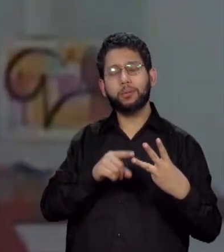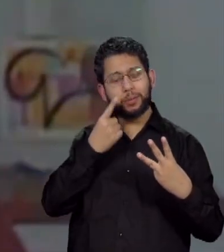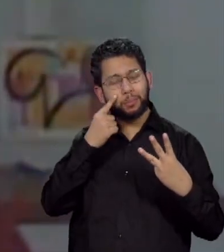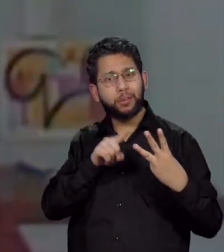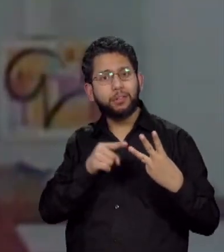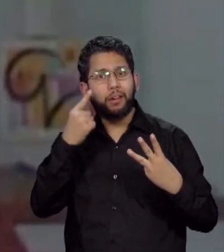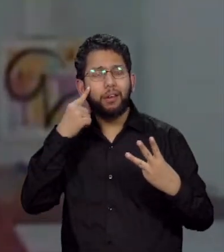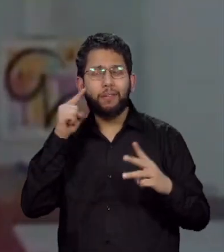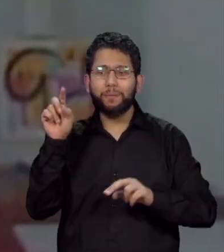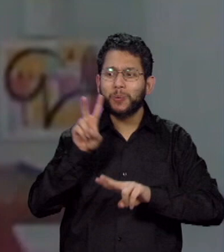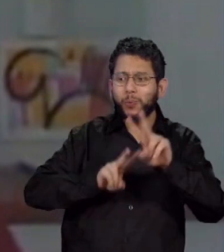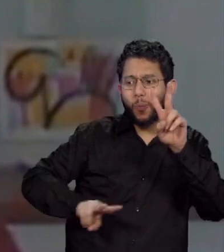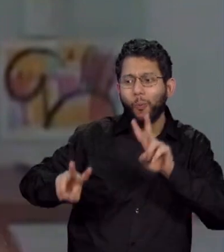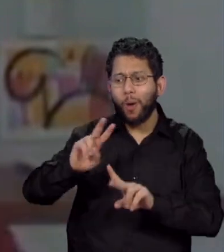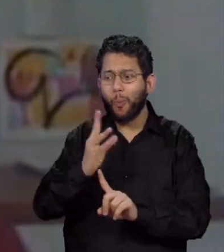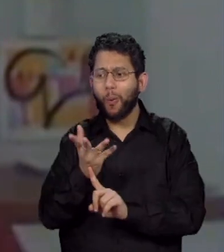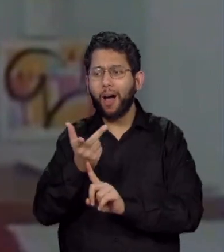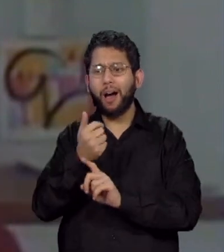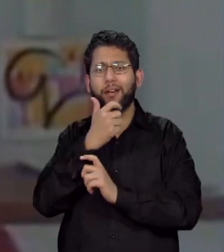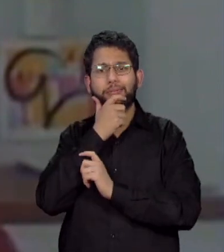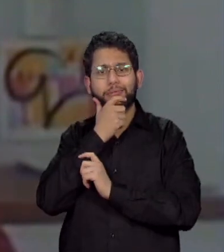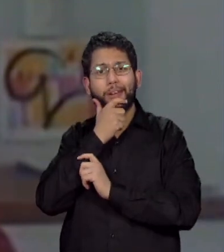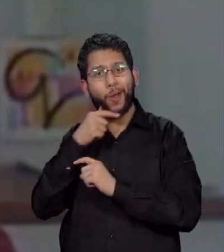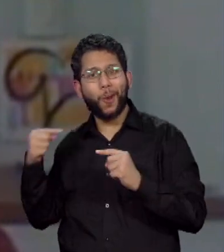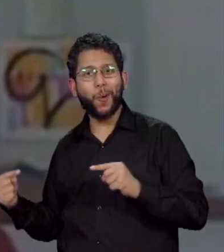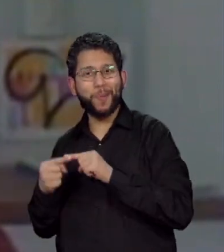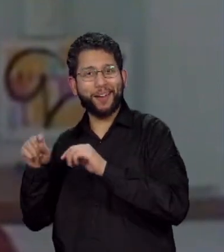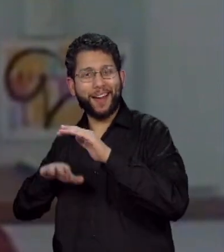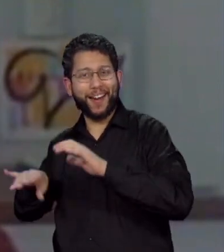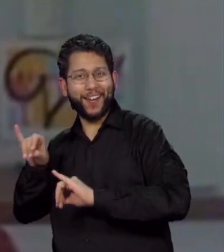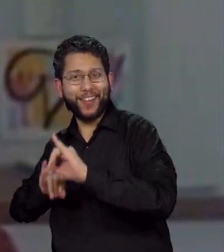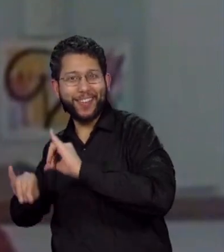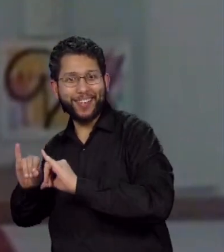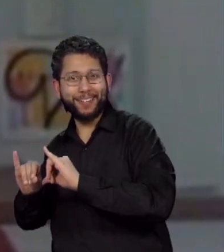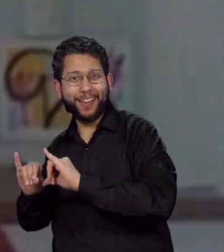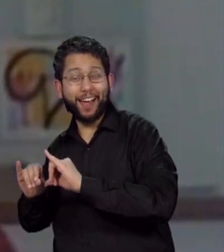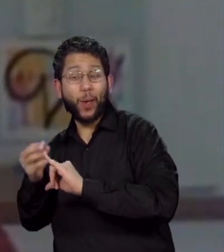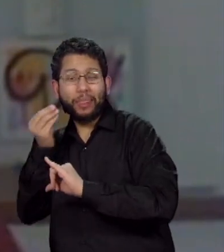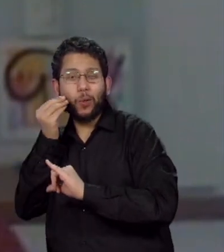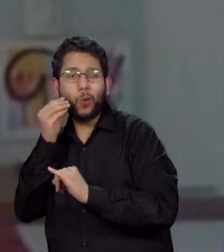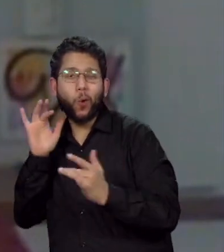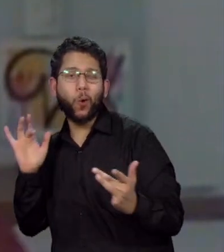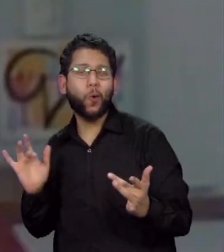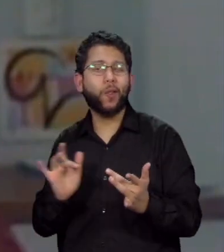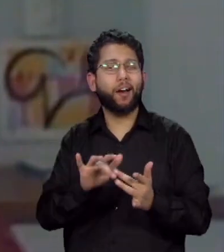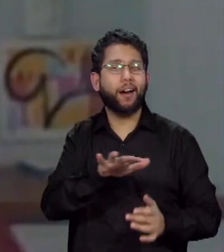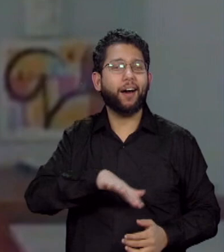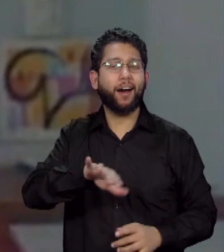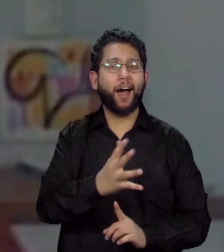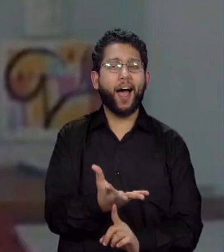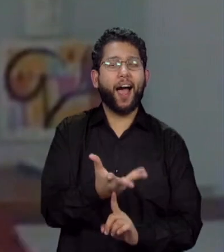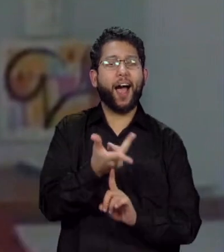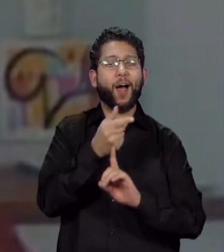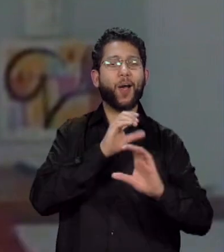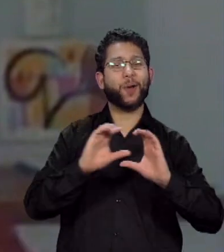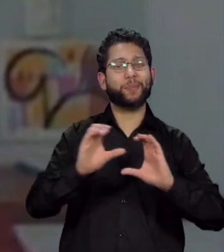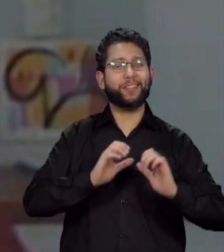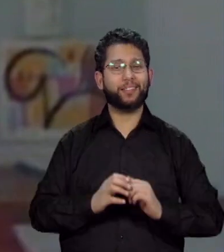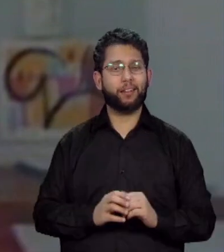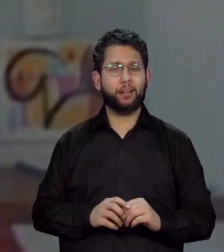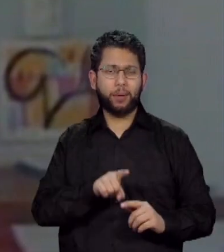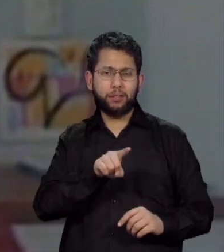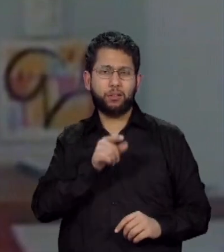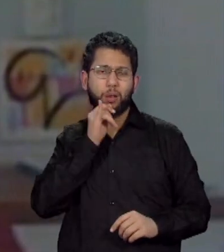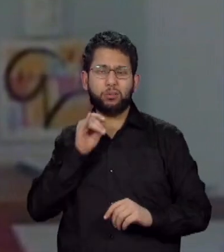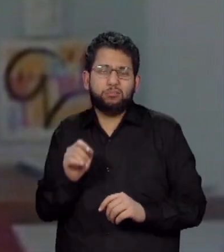decidi migrar, né, da área de exatas para a área de artes e comunicação. Essa passagem,